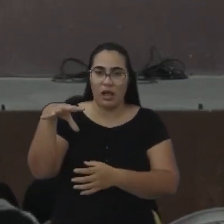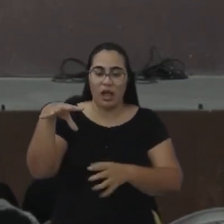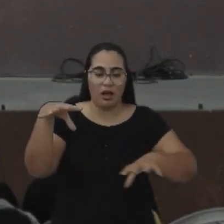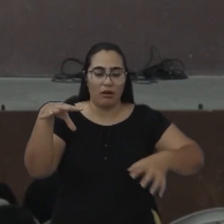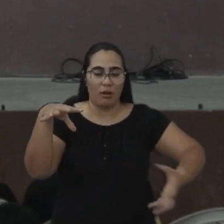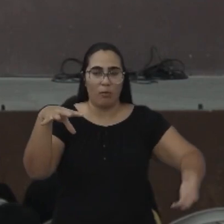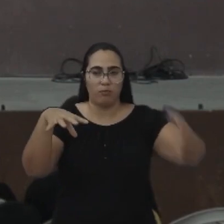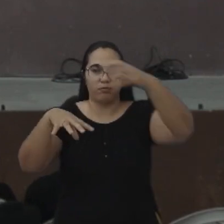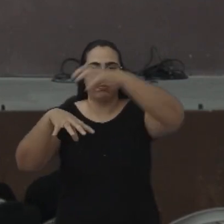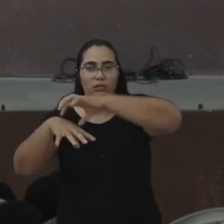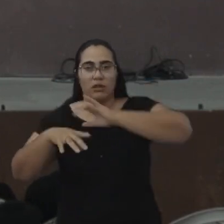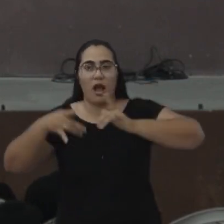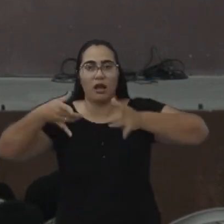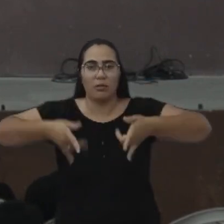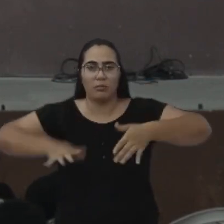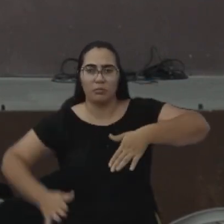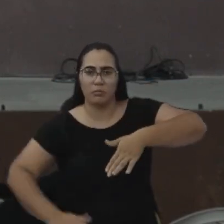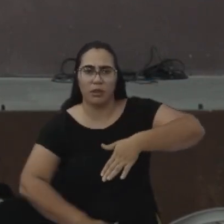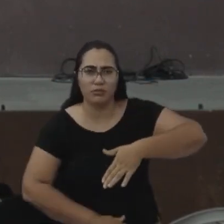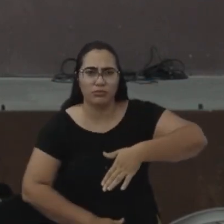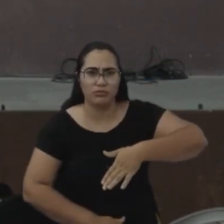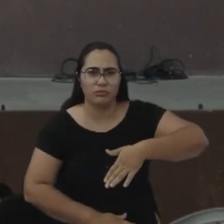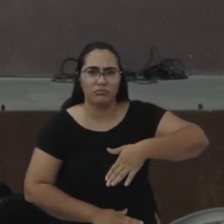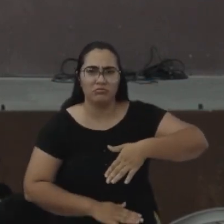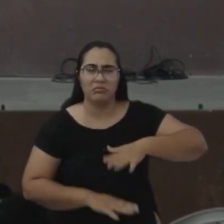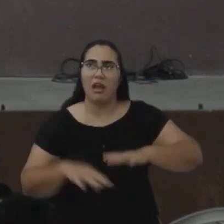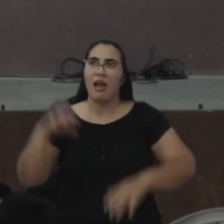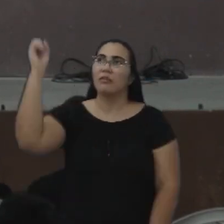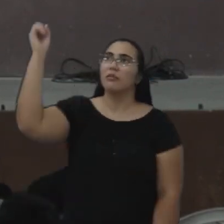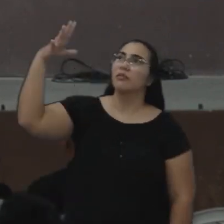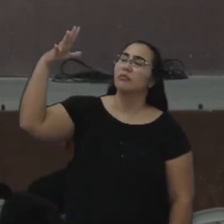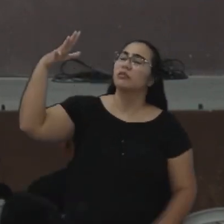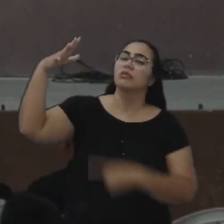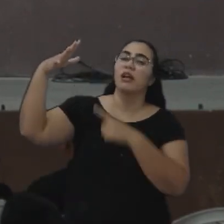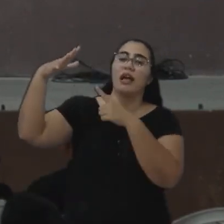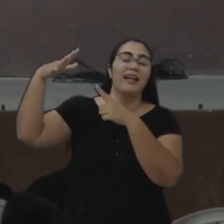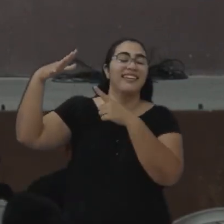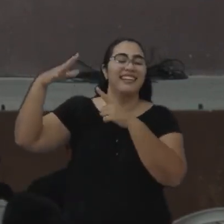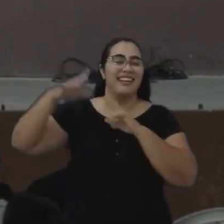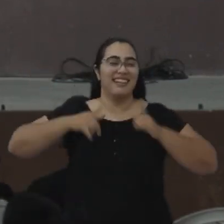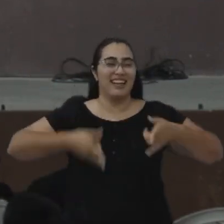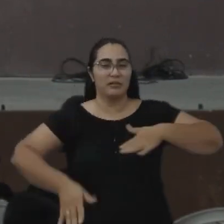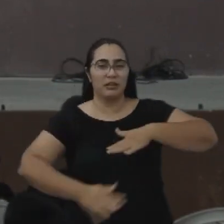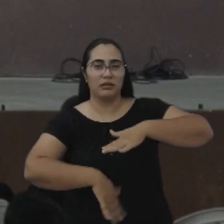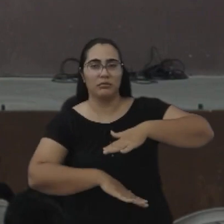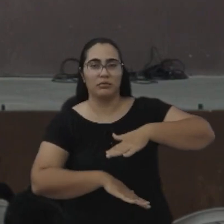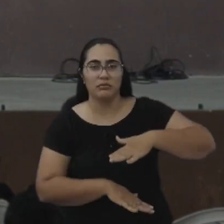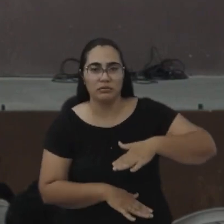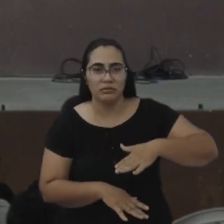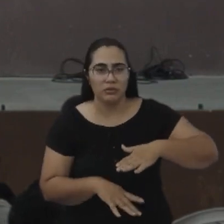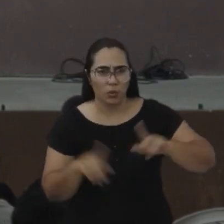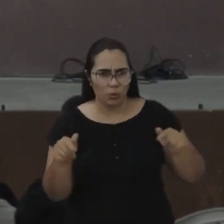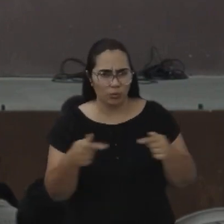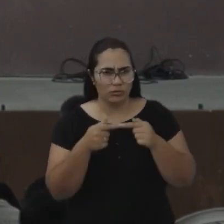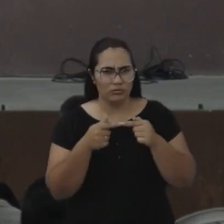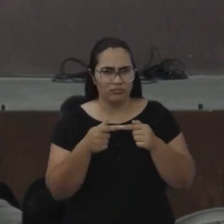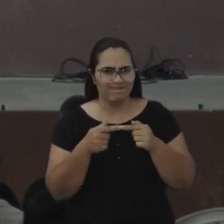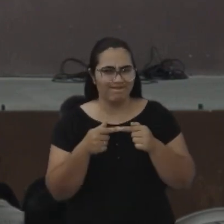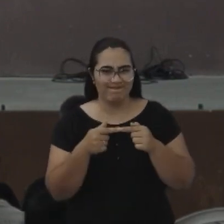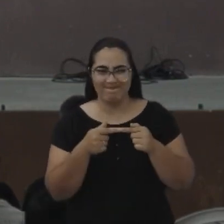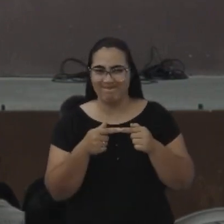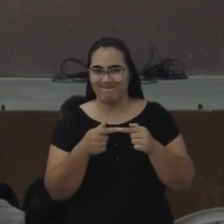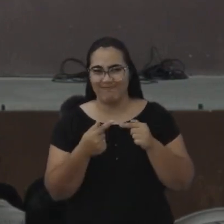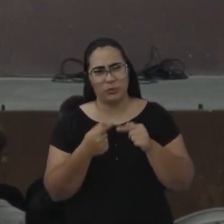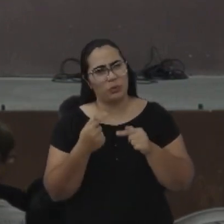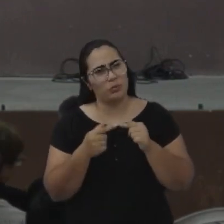cama. Faz sentido? Liga a lâmpada, aí você, cadê a lâmpada? Não, está embaixo da cama, foi porque o eletricista instalou embaixo da cama. Não